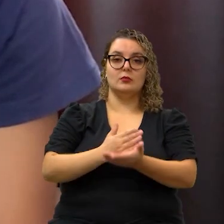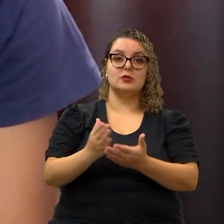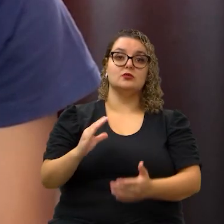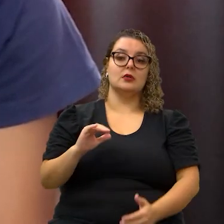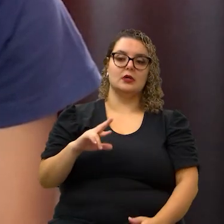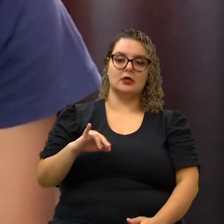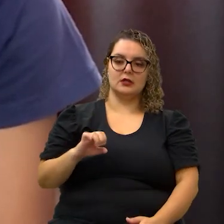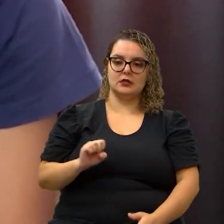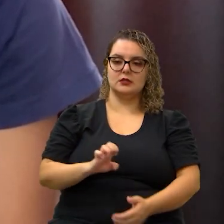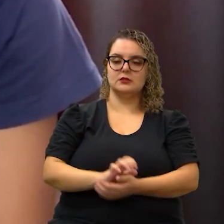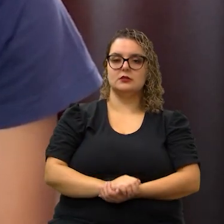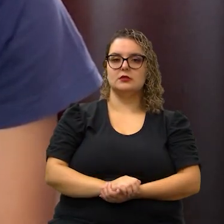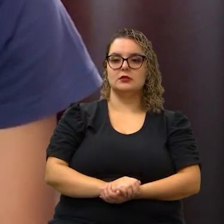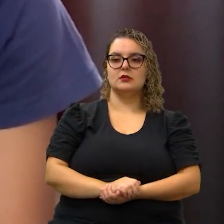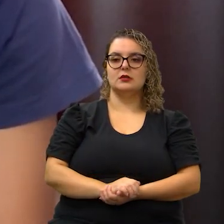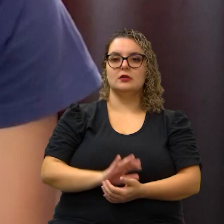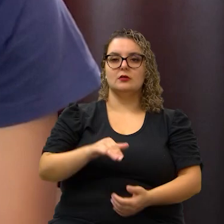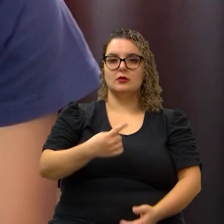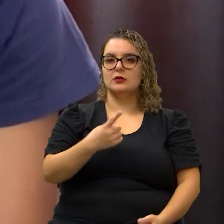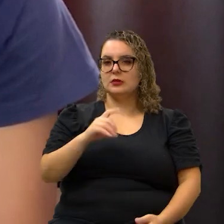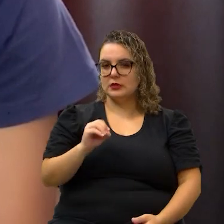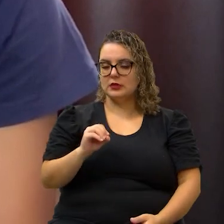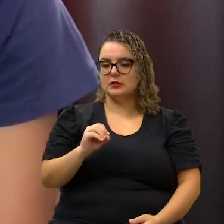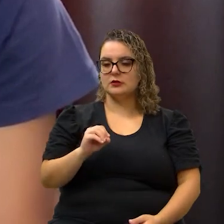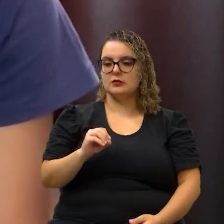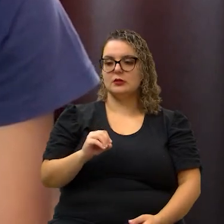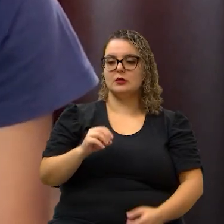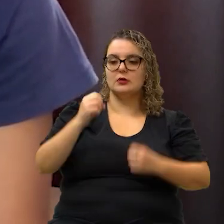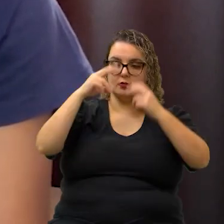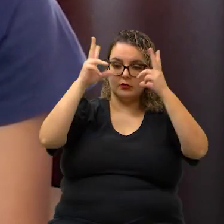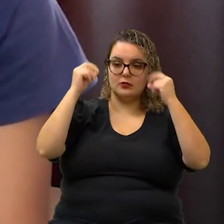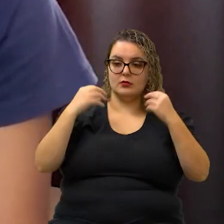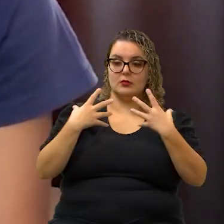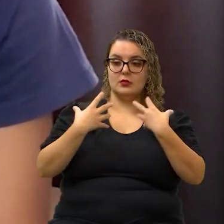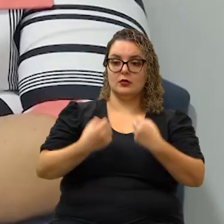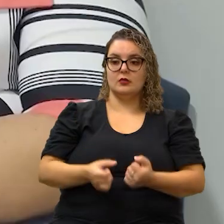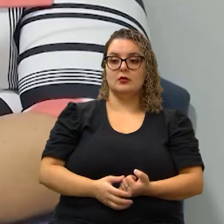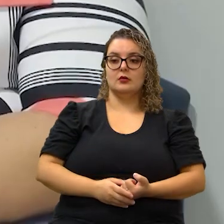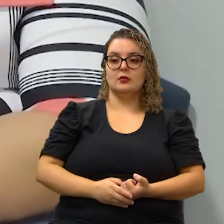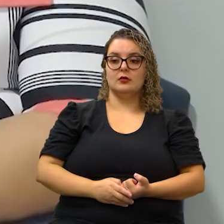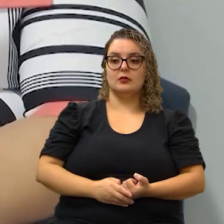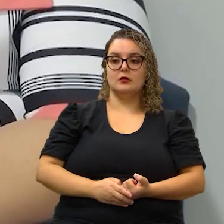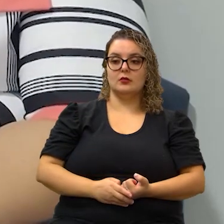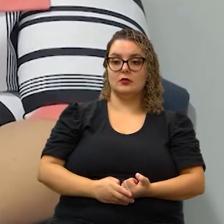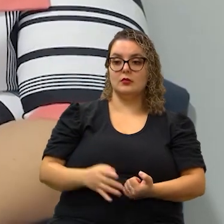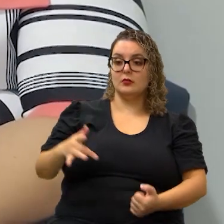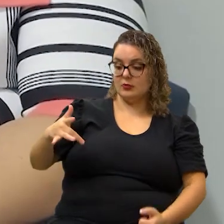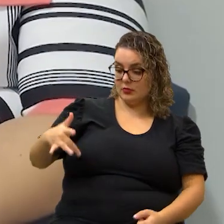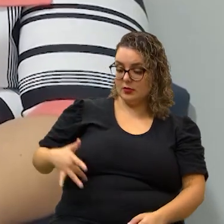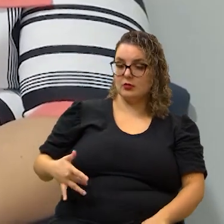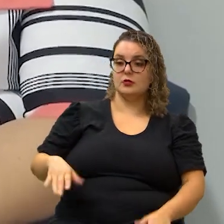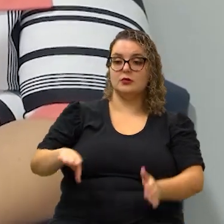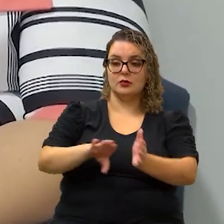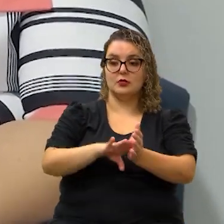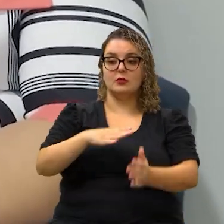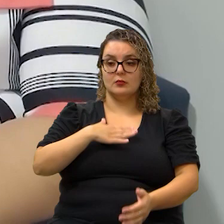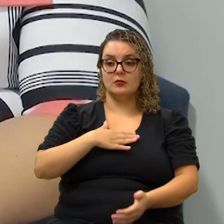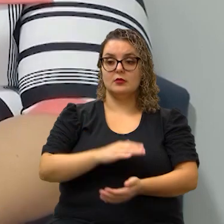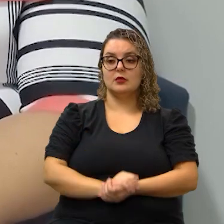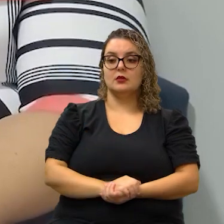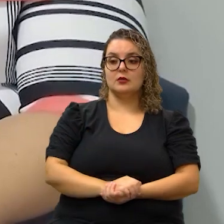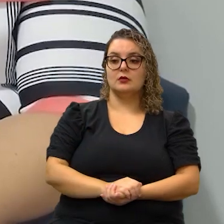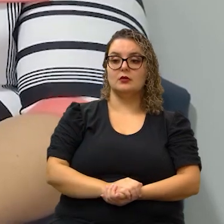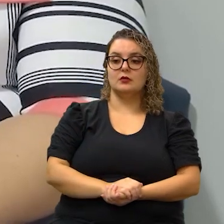enfermeira falou assim que eu ia receber um fígado, né? Chegou um fígado para mim. Ele estava com ascite, estava com